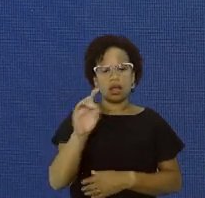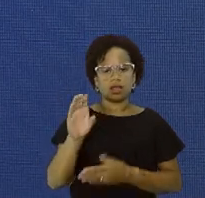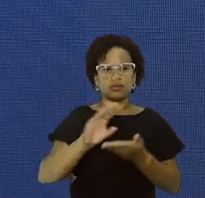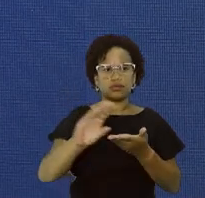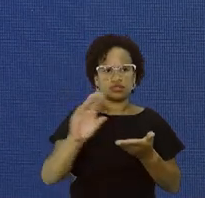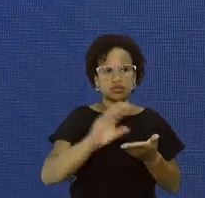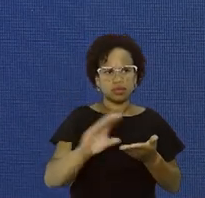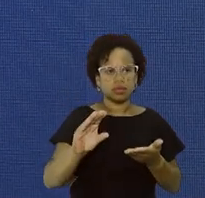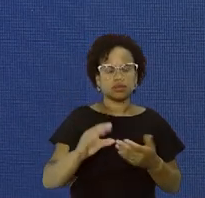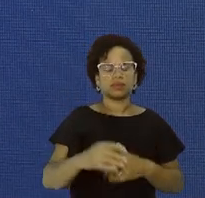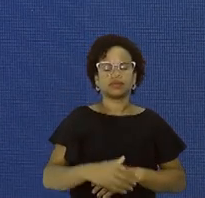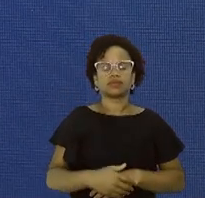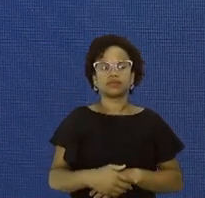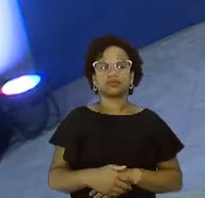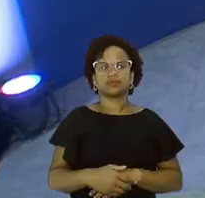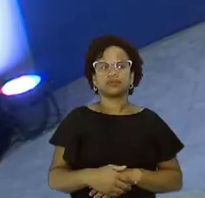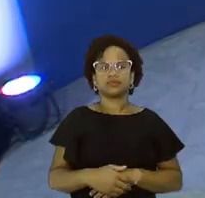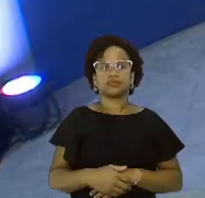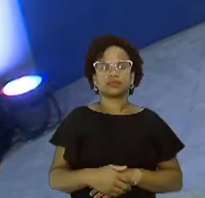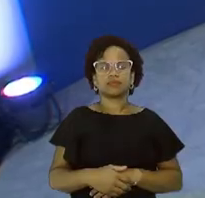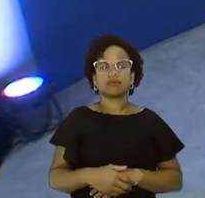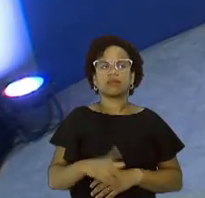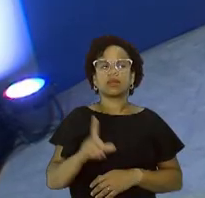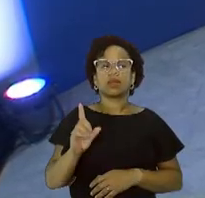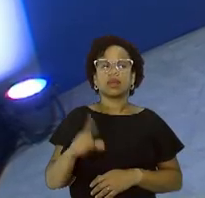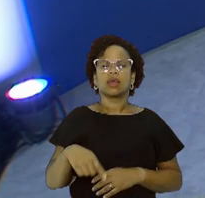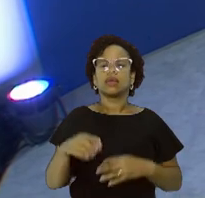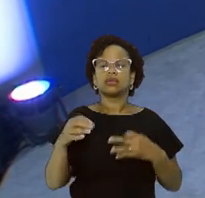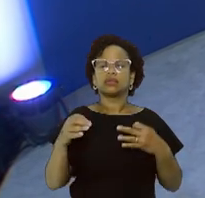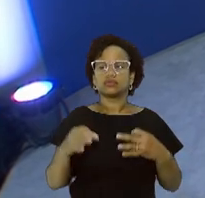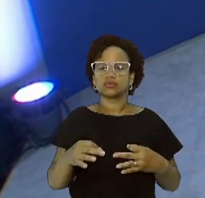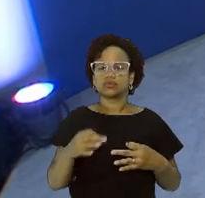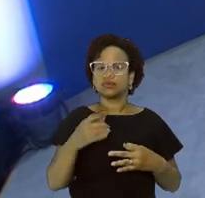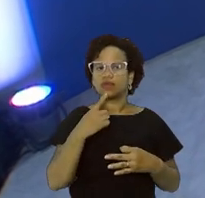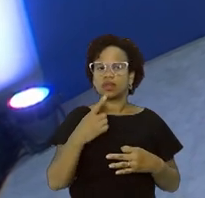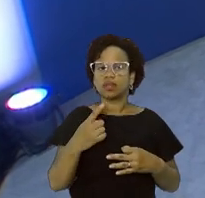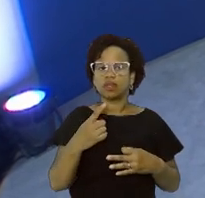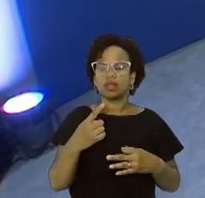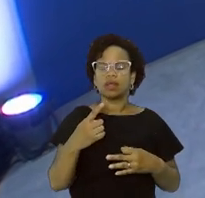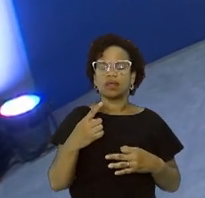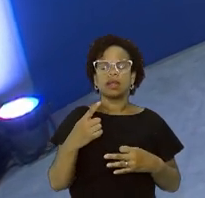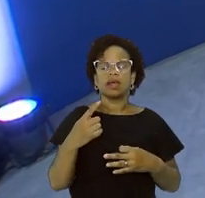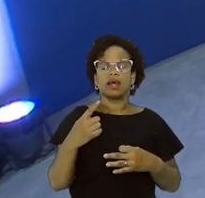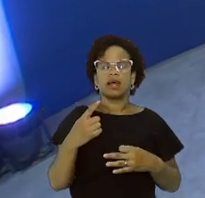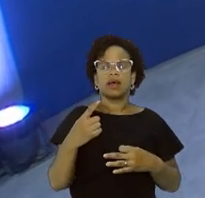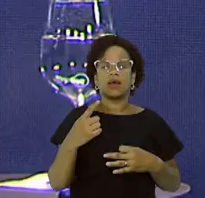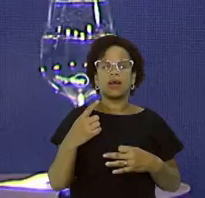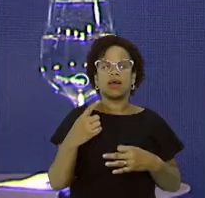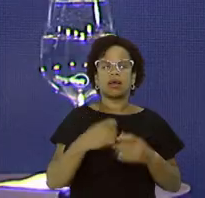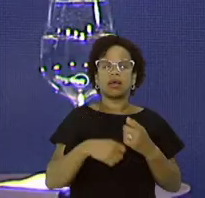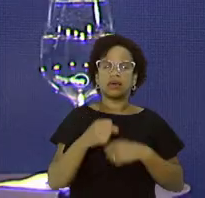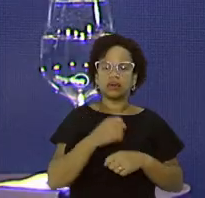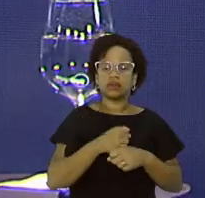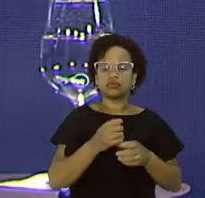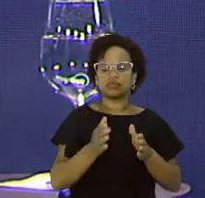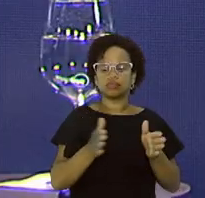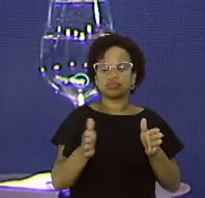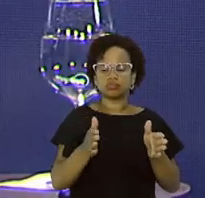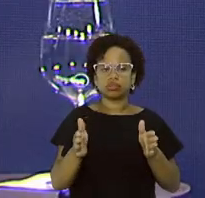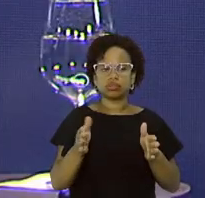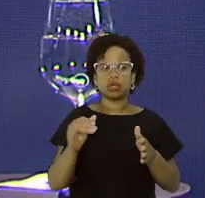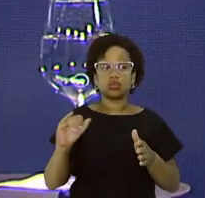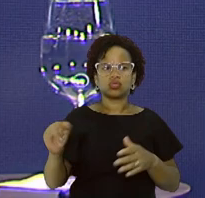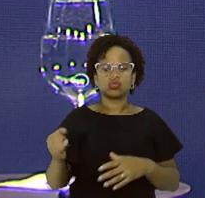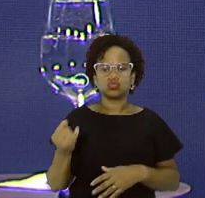da companhia é justo dizer que tinha esses últimos anos aí de juro ou baixo crescimento alto pandemia